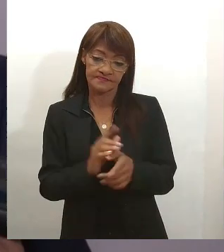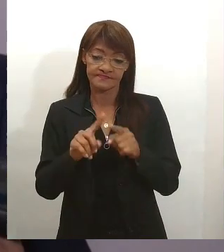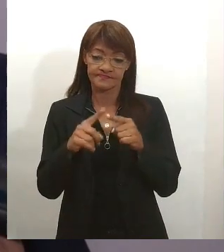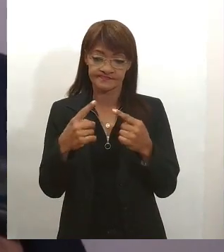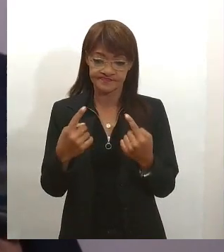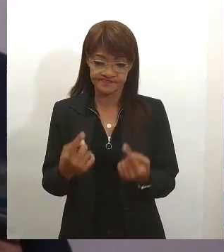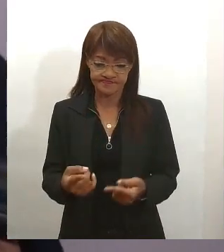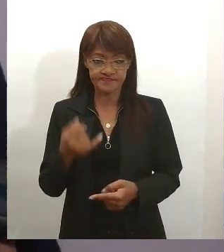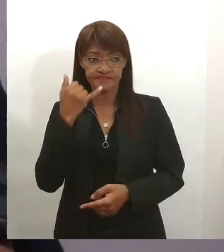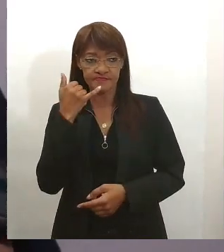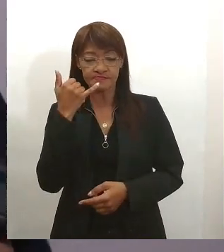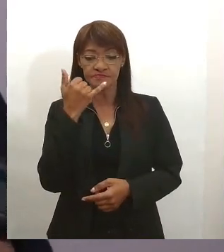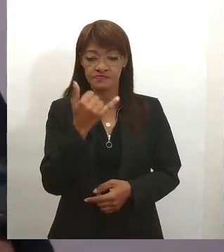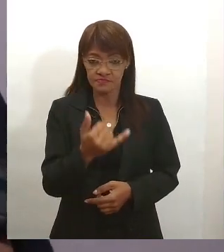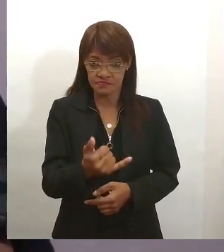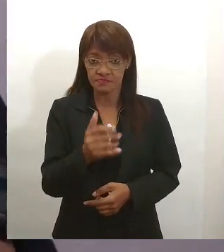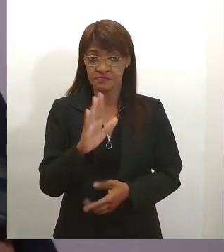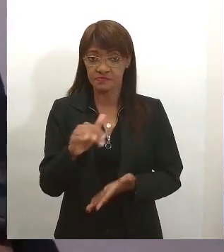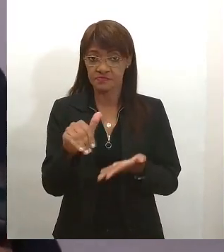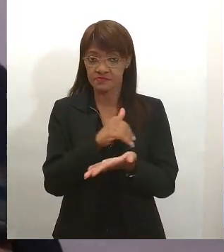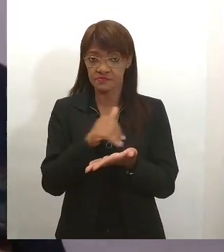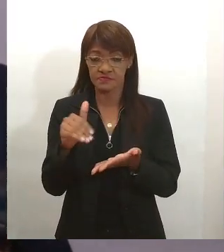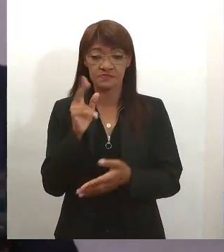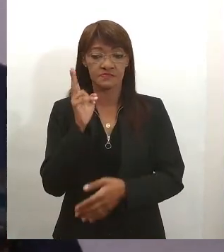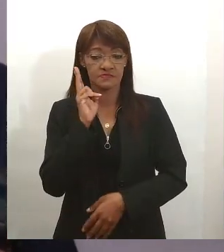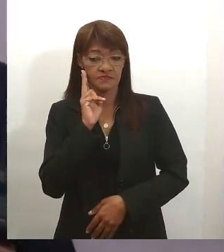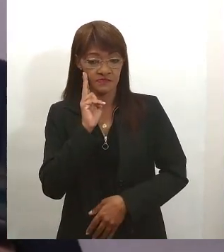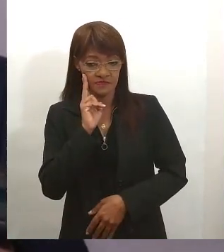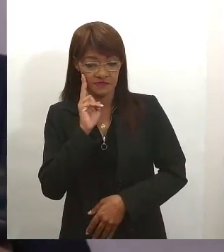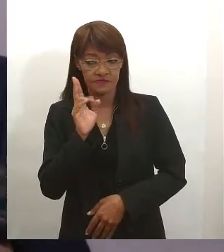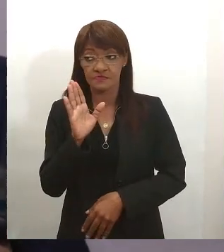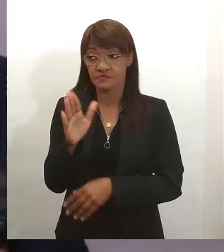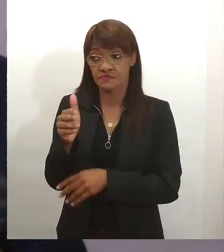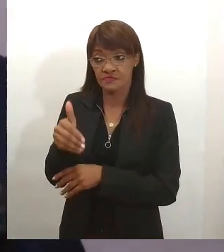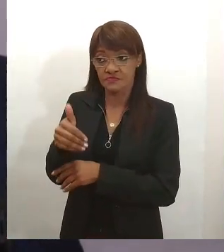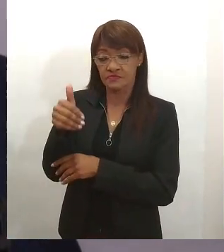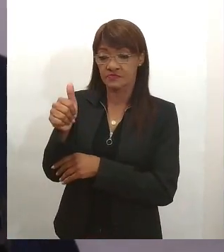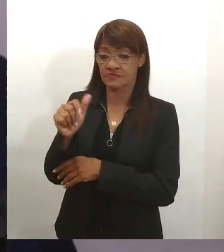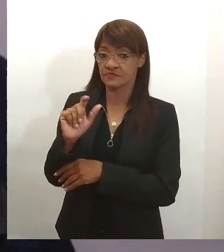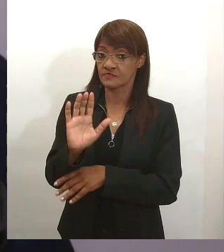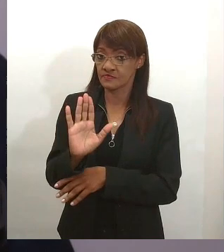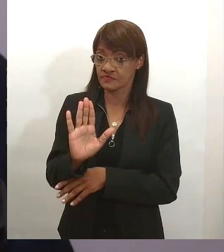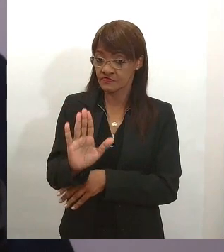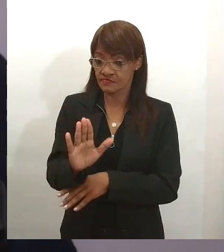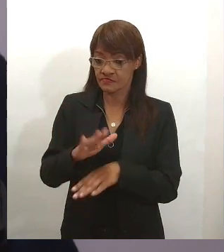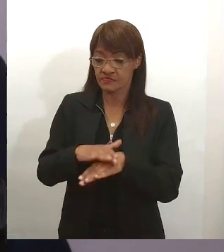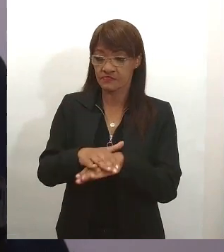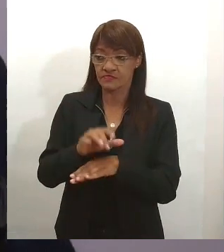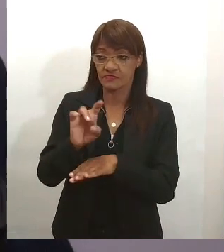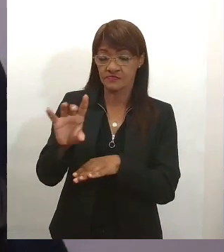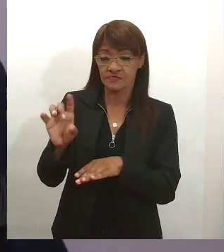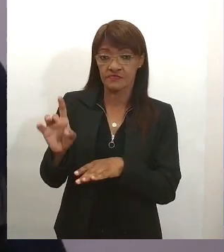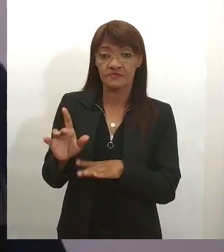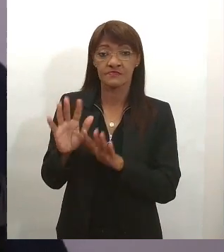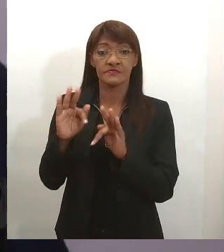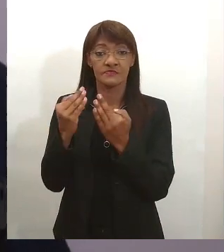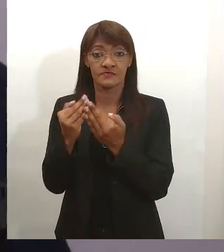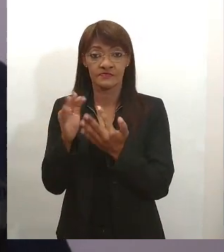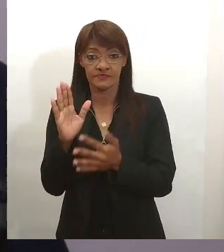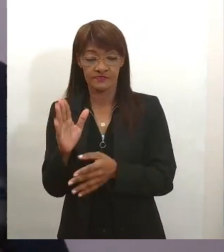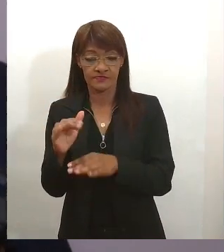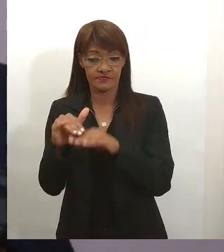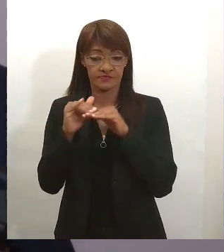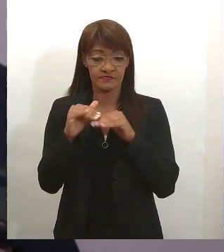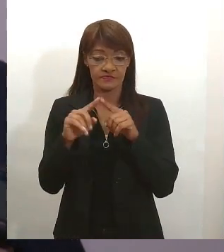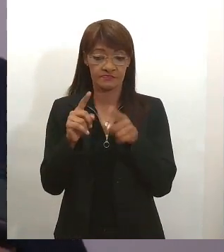houve uma melhora significante, né, segundo as próprias mães de família, mas tem um probleminha com o horário da tarde. Então eu já passei a informação